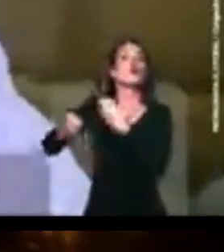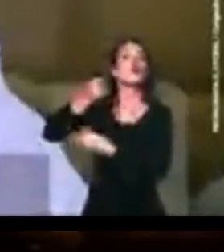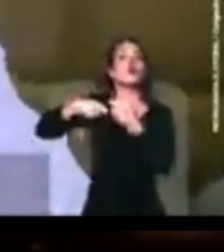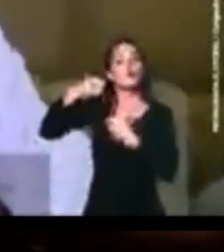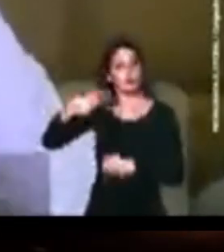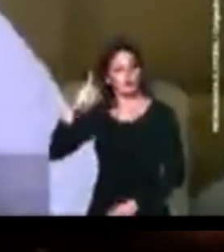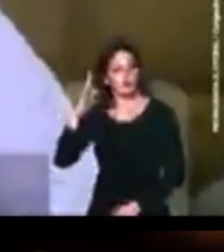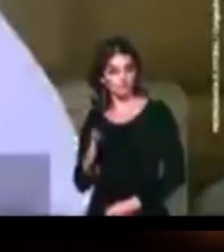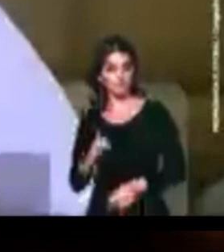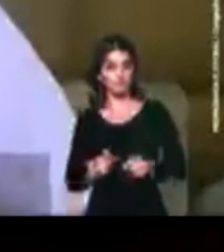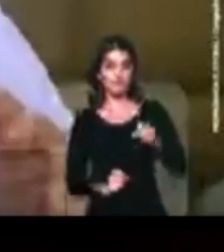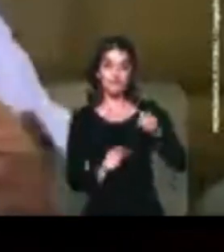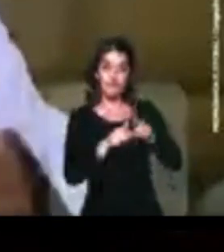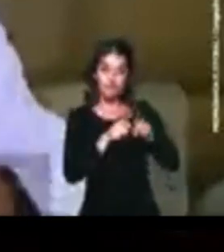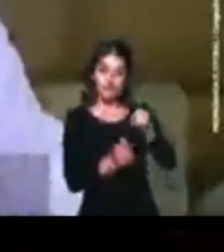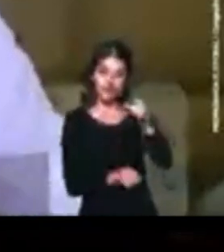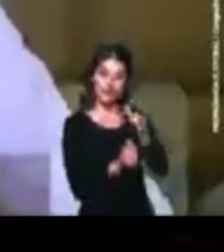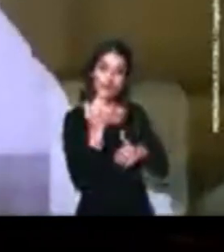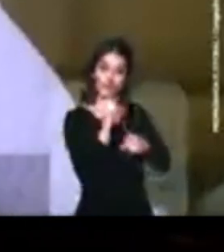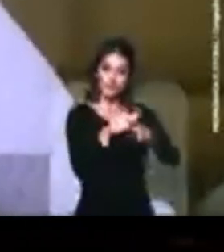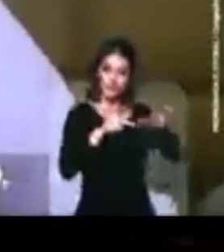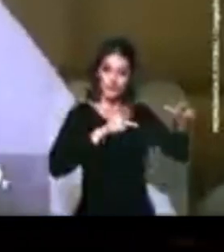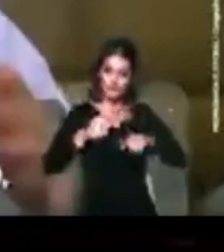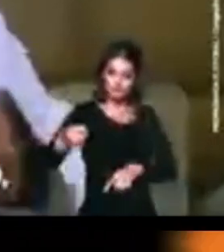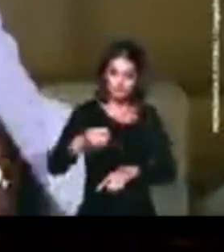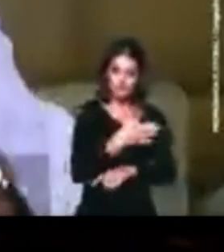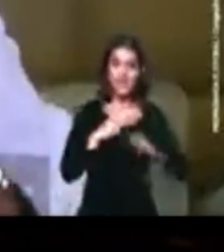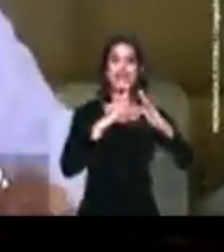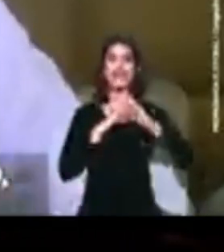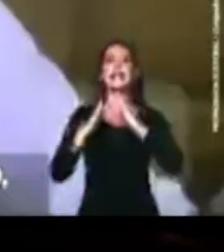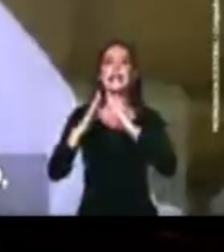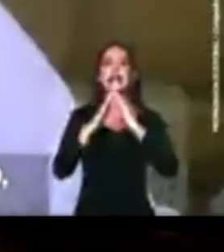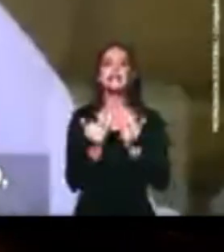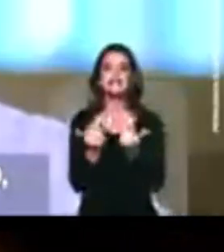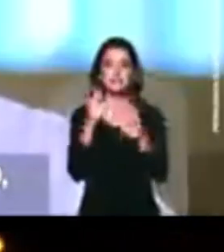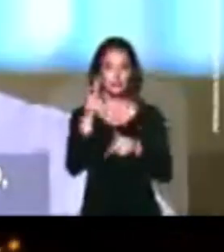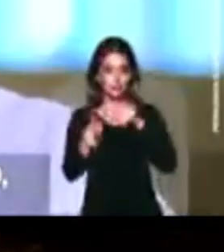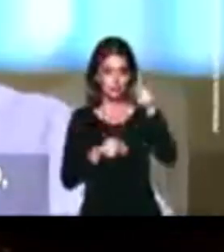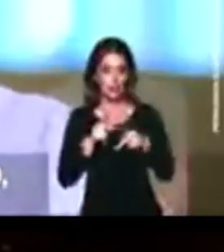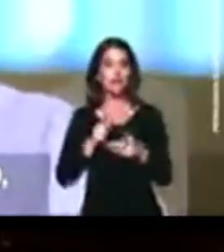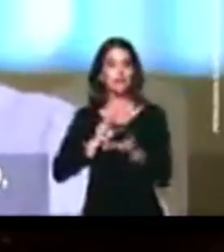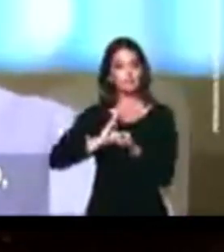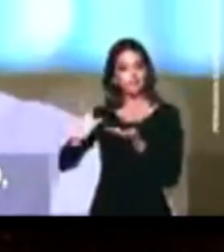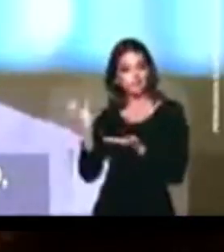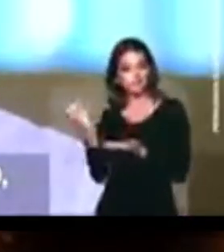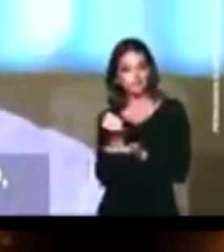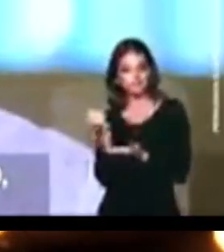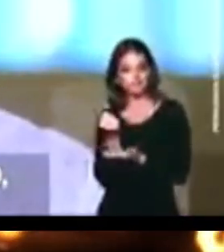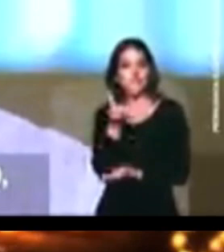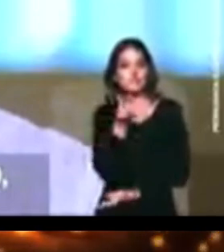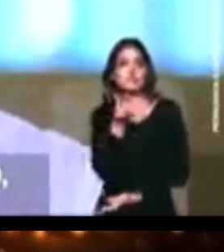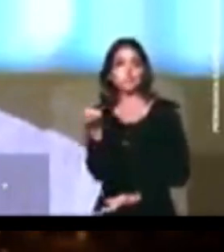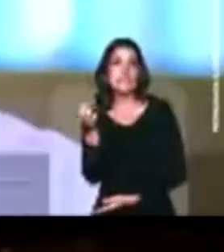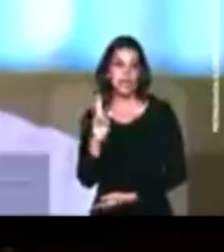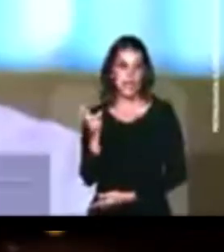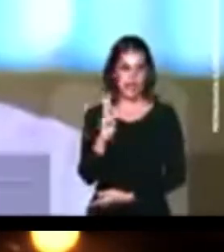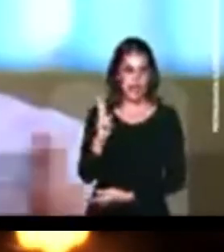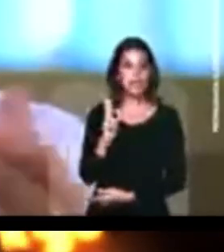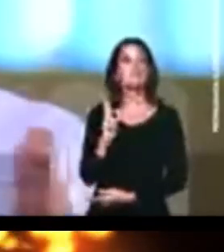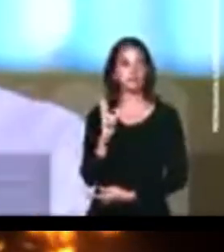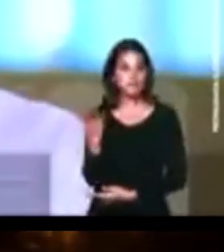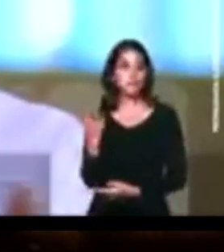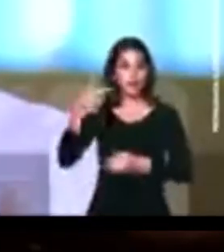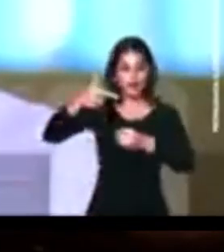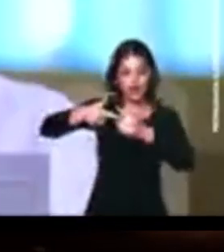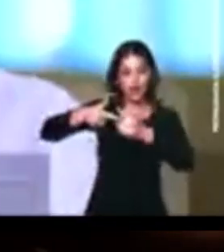economia brasileira, na criação de emprego, nas casas populares, no Auxílio Brasil de R$600, no